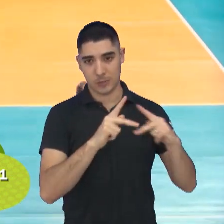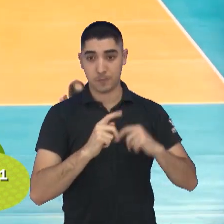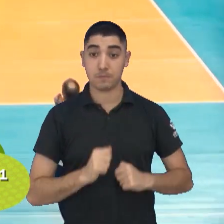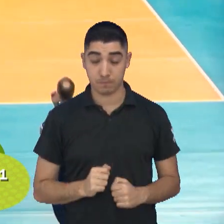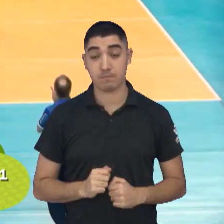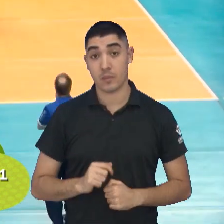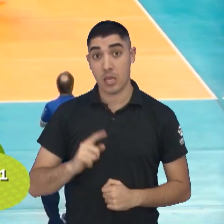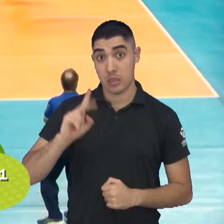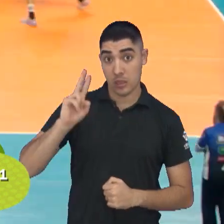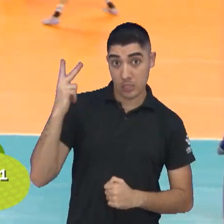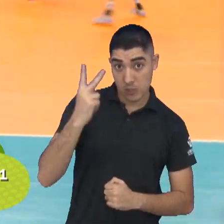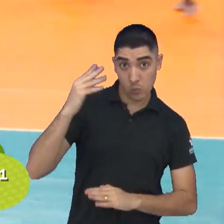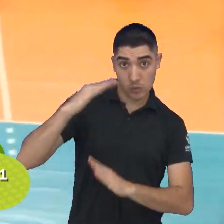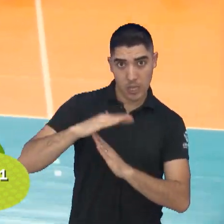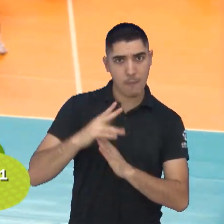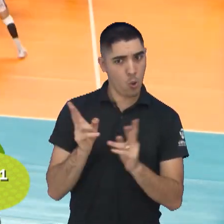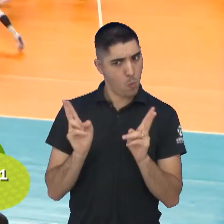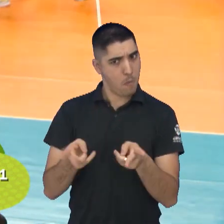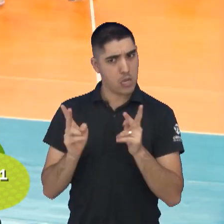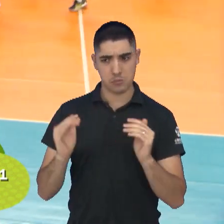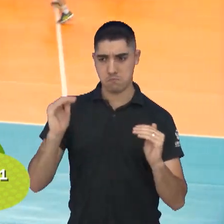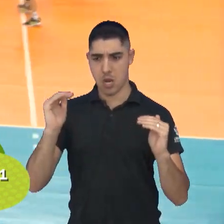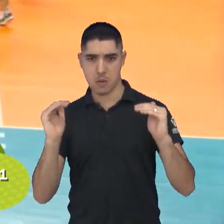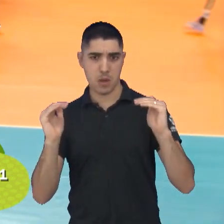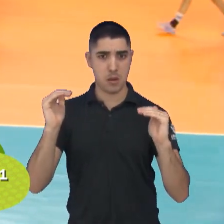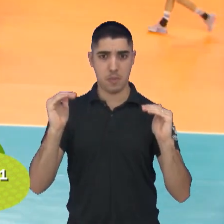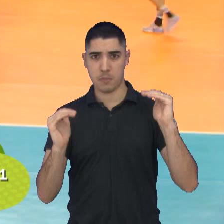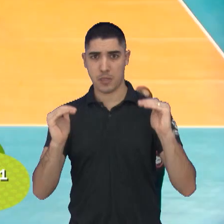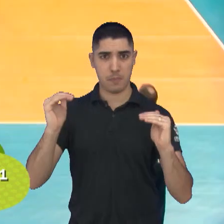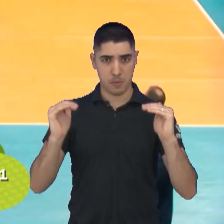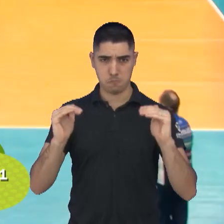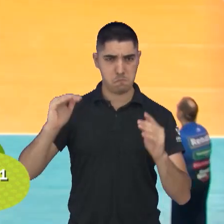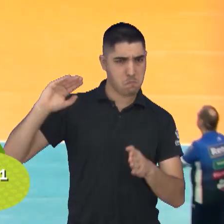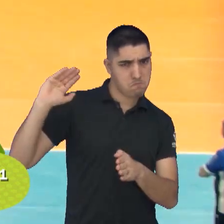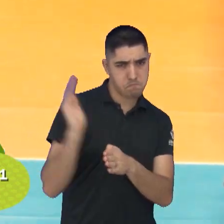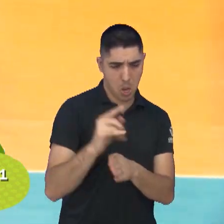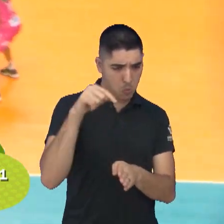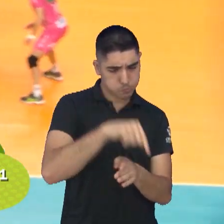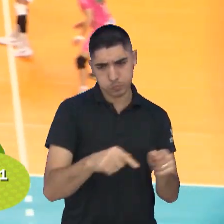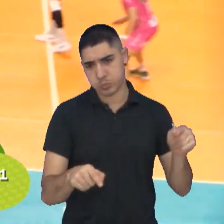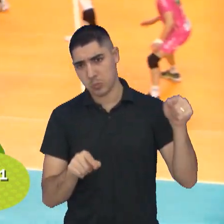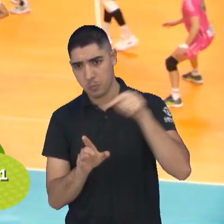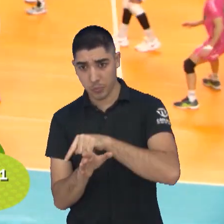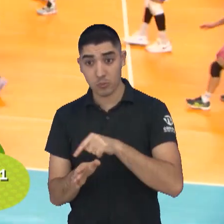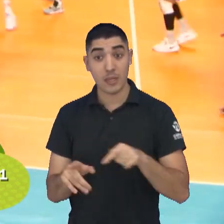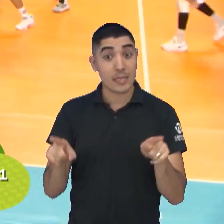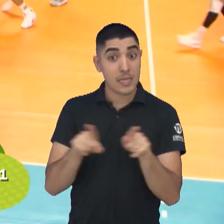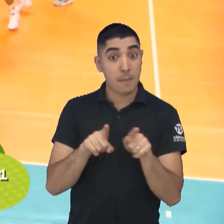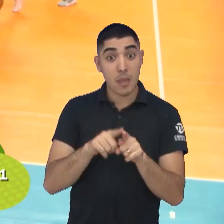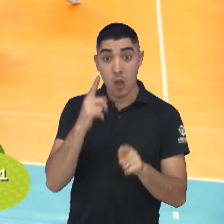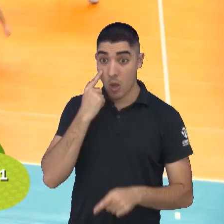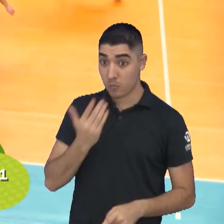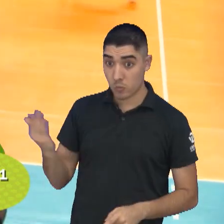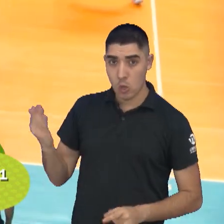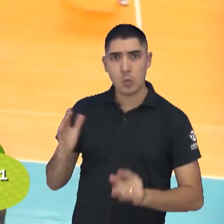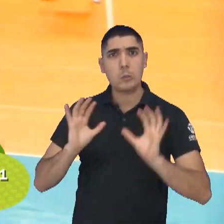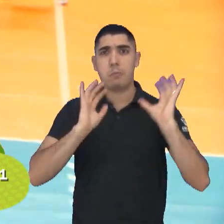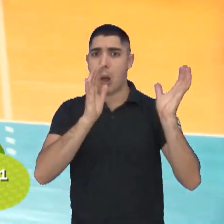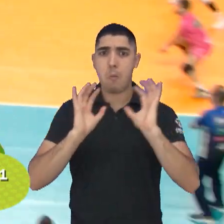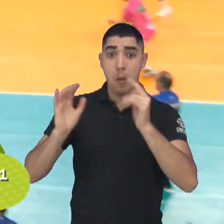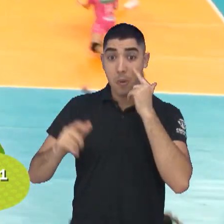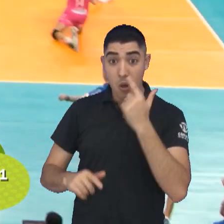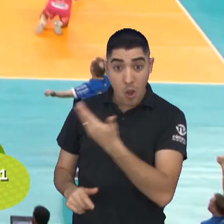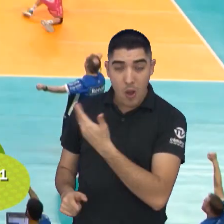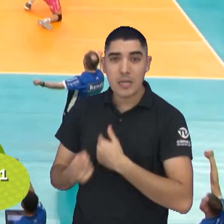em quadra continuou, com as duas equipes trocando pontos. E teve tempo para um pequeno rally, que terminou com esse